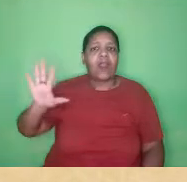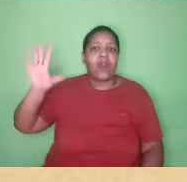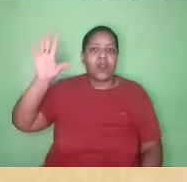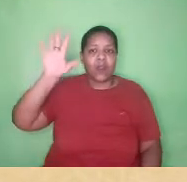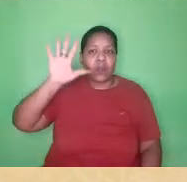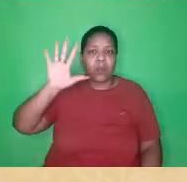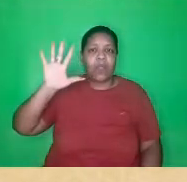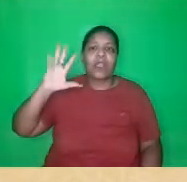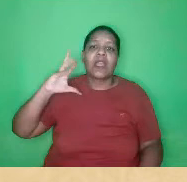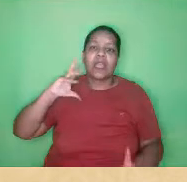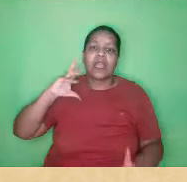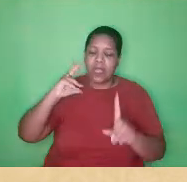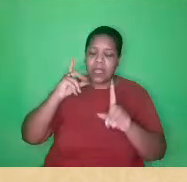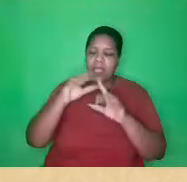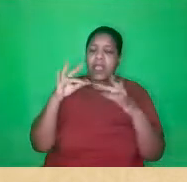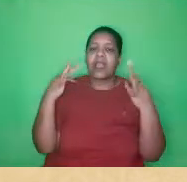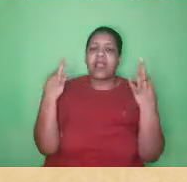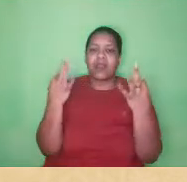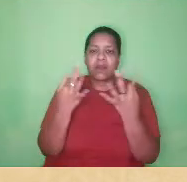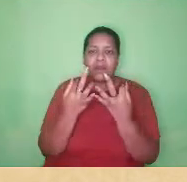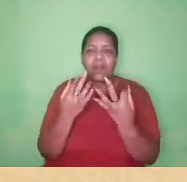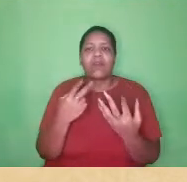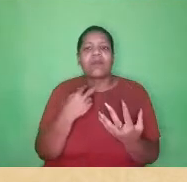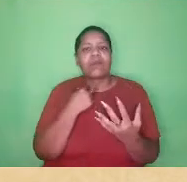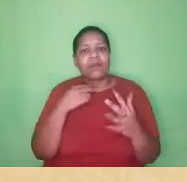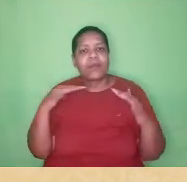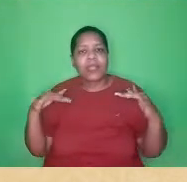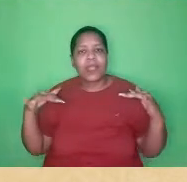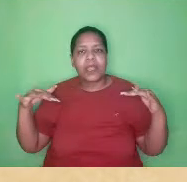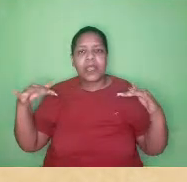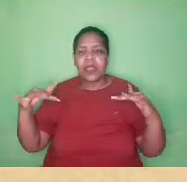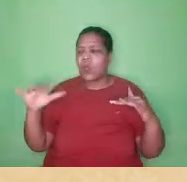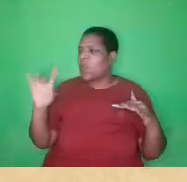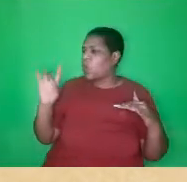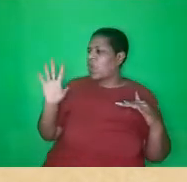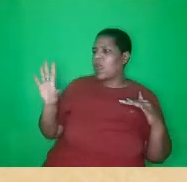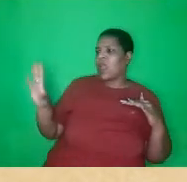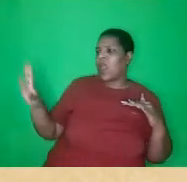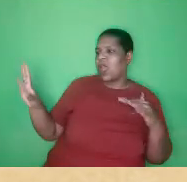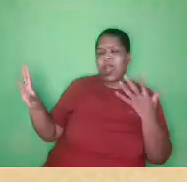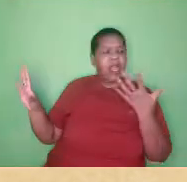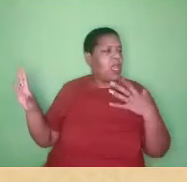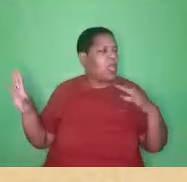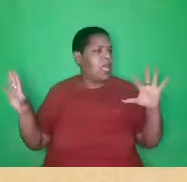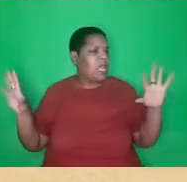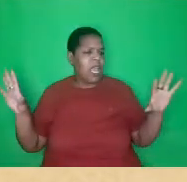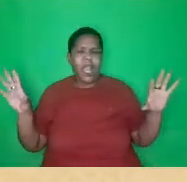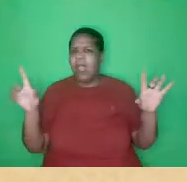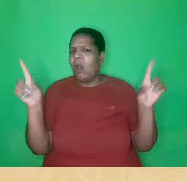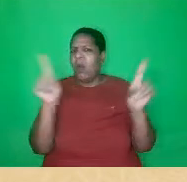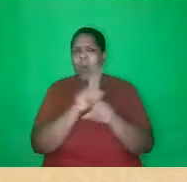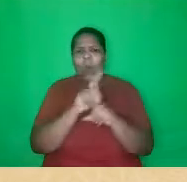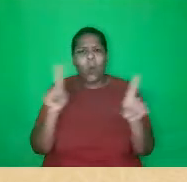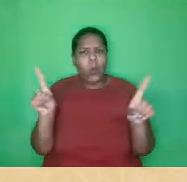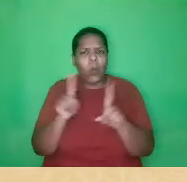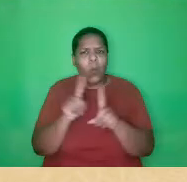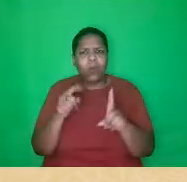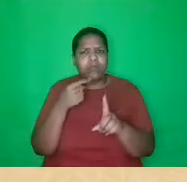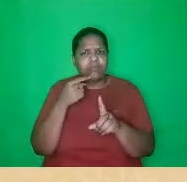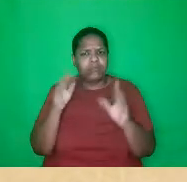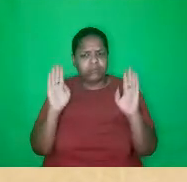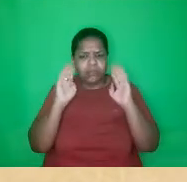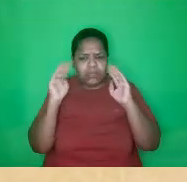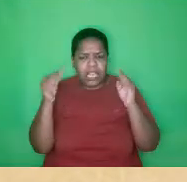atuam na mesma área. Assim como não tem uma área só com indígena, com africano, nunca houve no Brasil essa área só com a presença